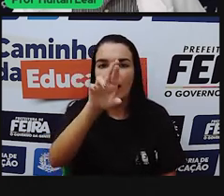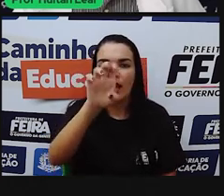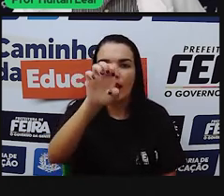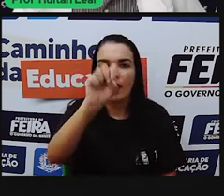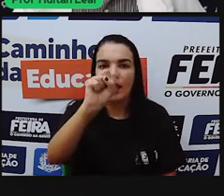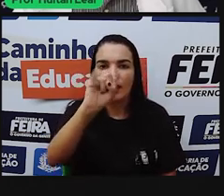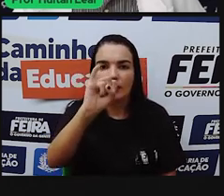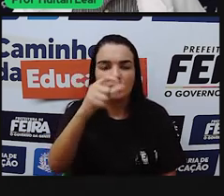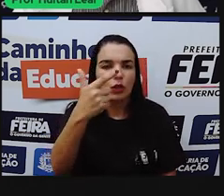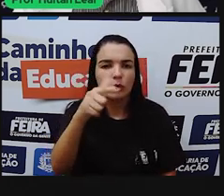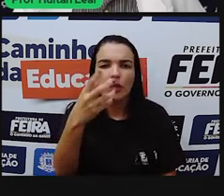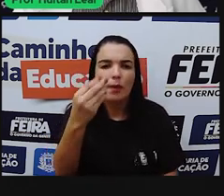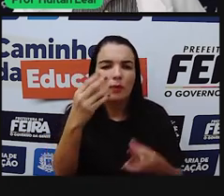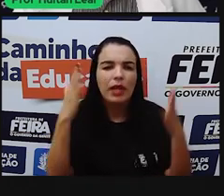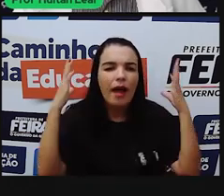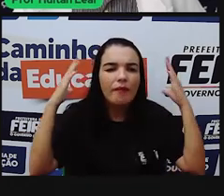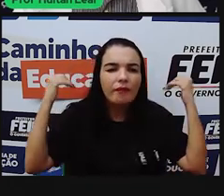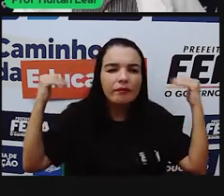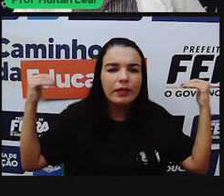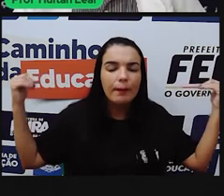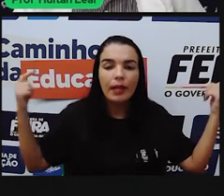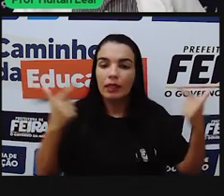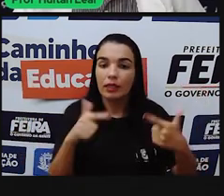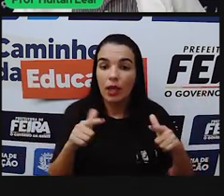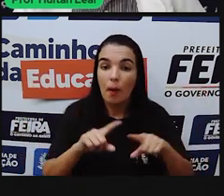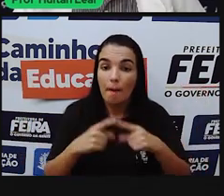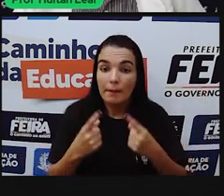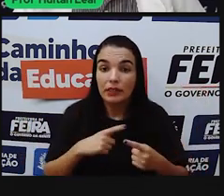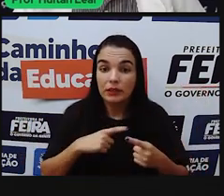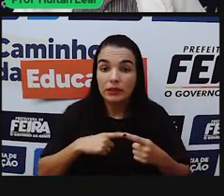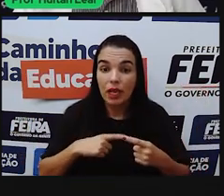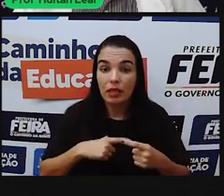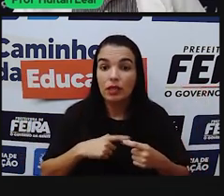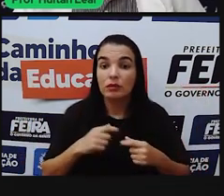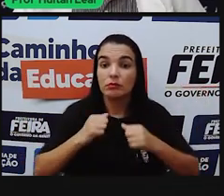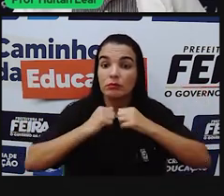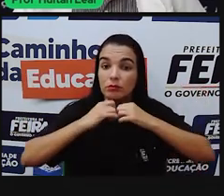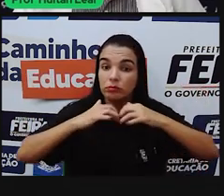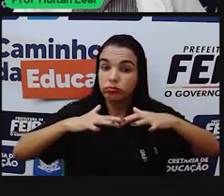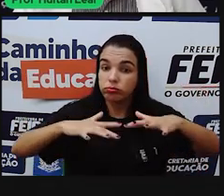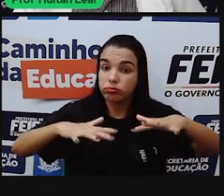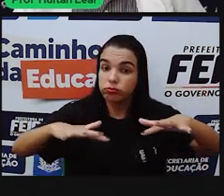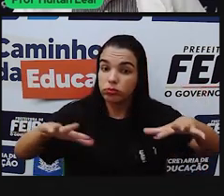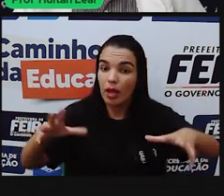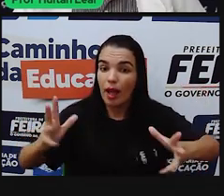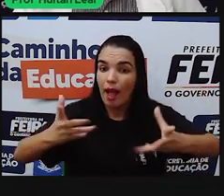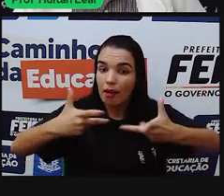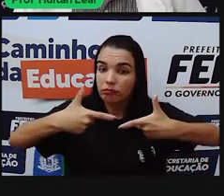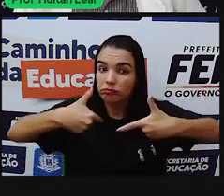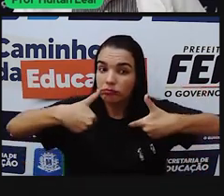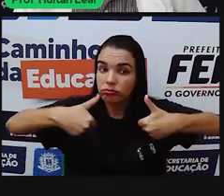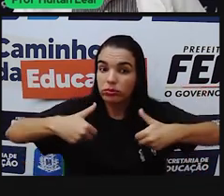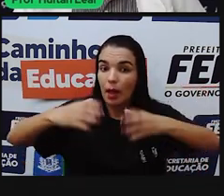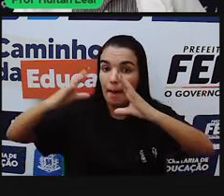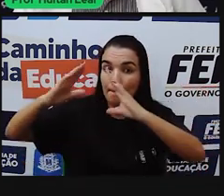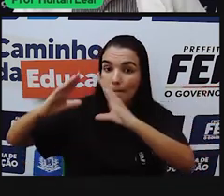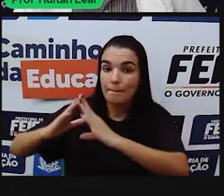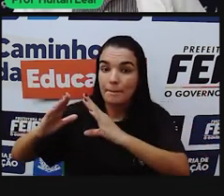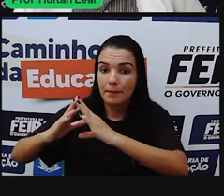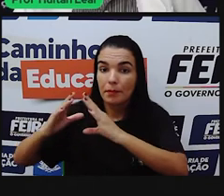visibilidade, mas que já tem fama, não tem muita visibilidade nacional, mas onde ela mora, não